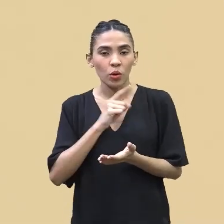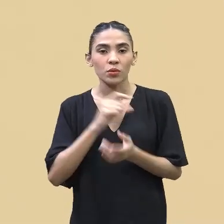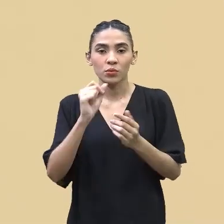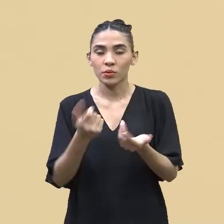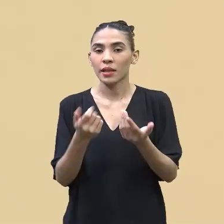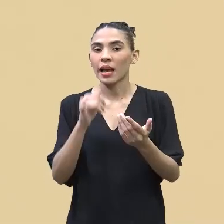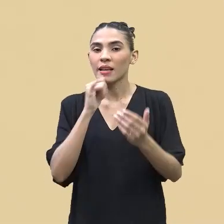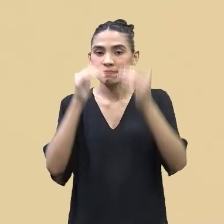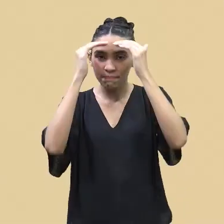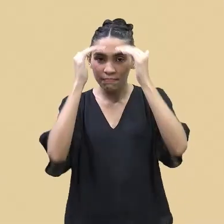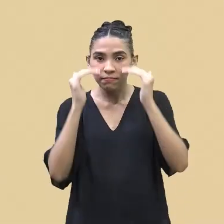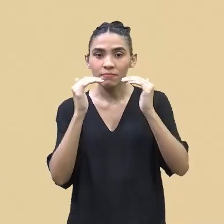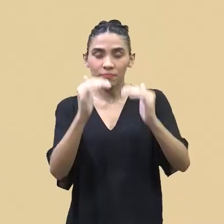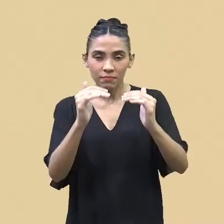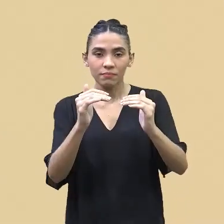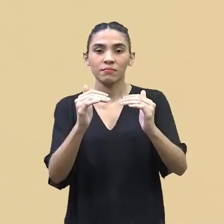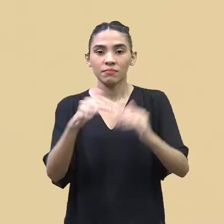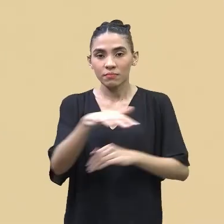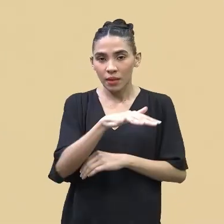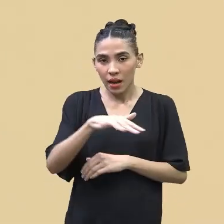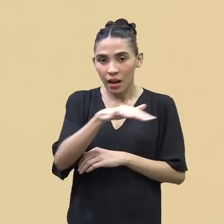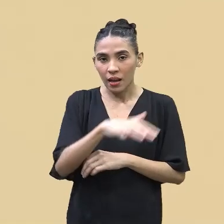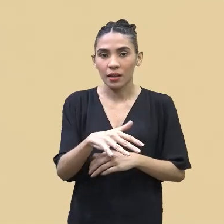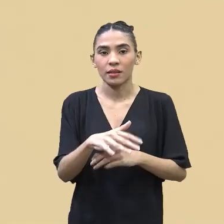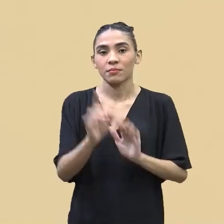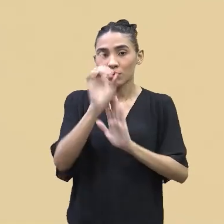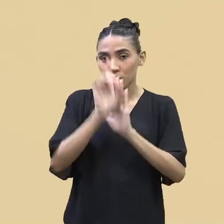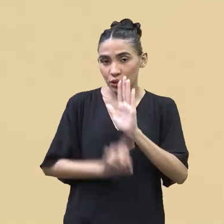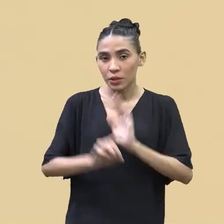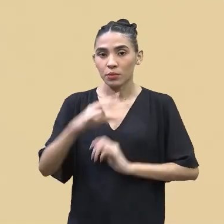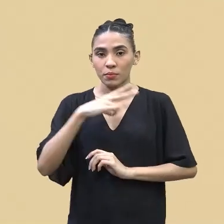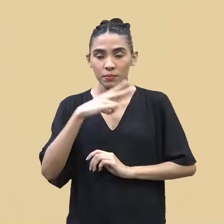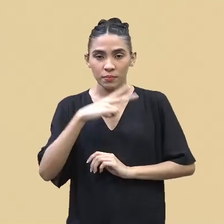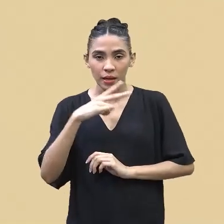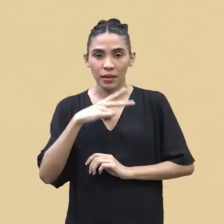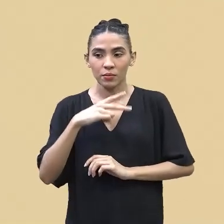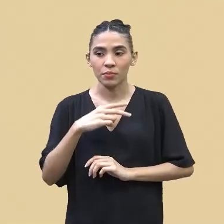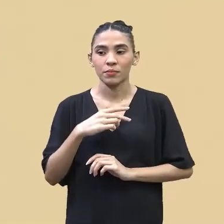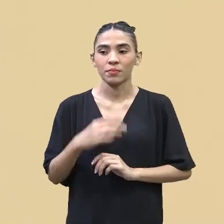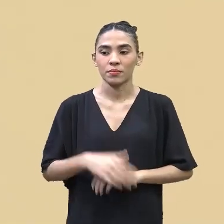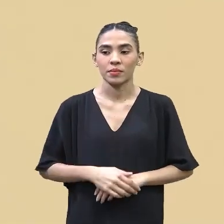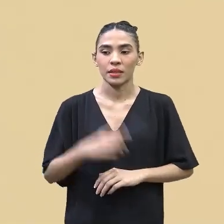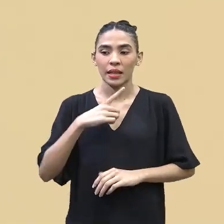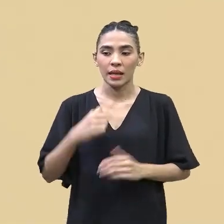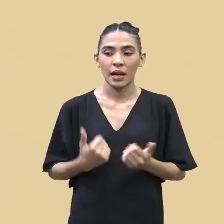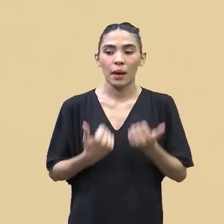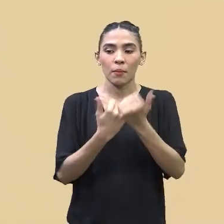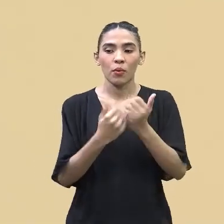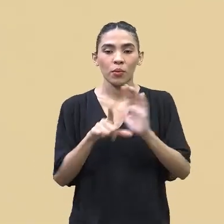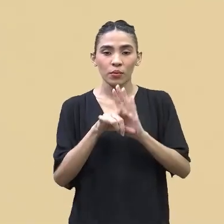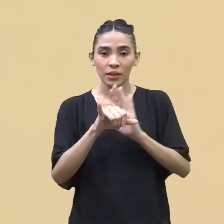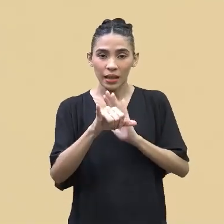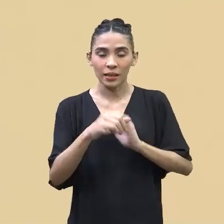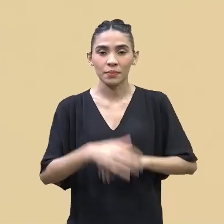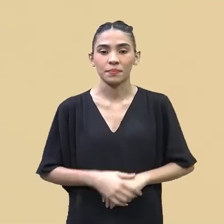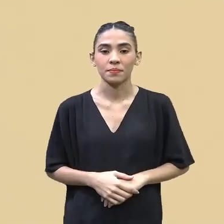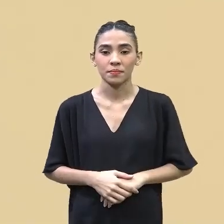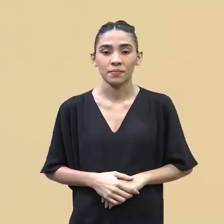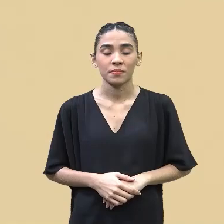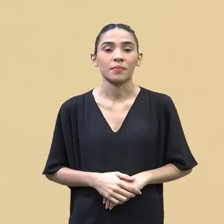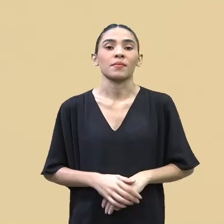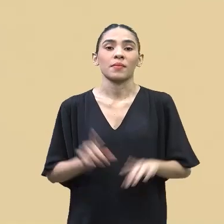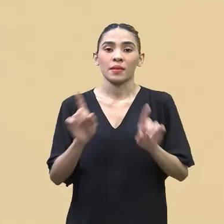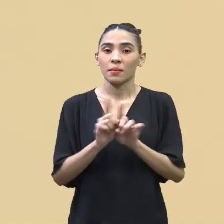debaixo desse ramo do direito privado, que é o direito do trabalhador, ok? Gostaria